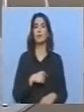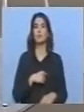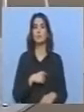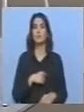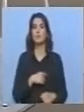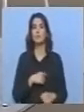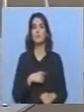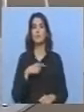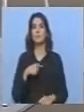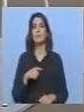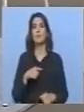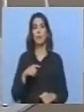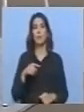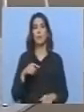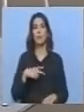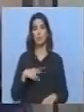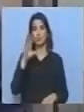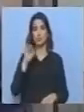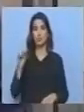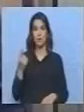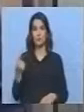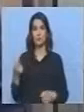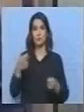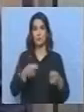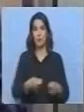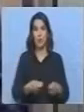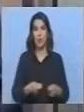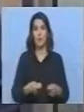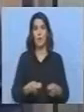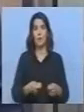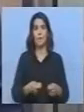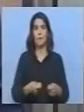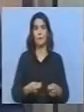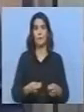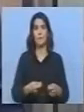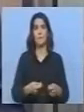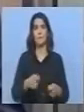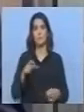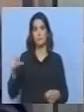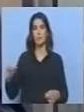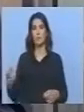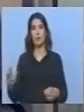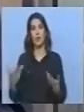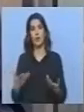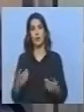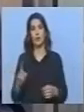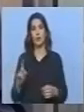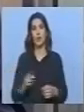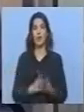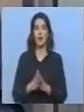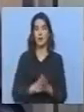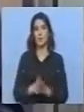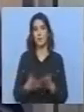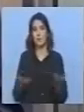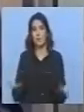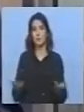digamos, o Estado português coloca dinheiro para o financiamento. Era contribuinte e agora é mais utilizador.